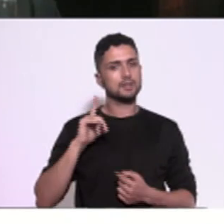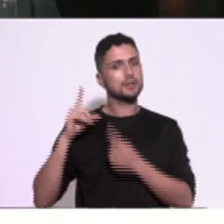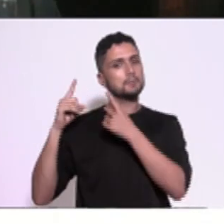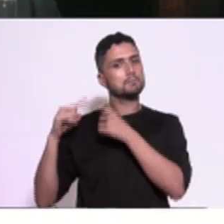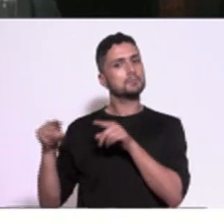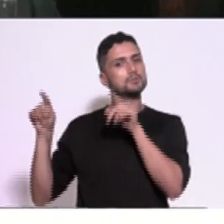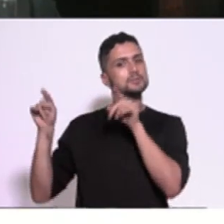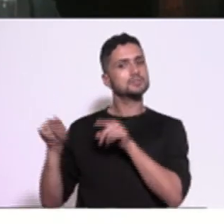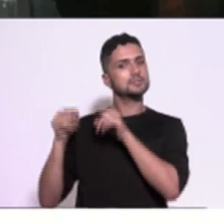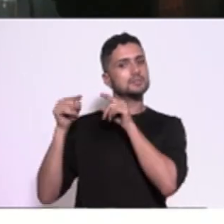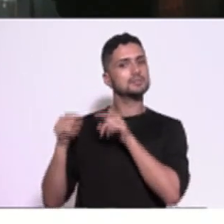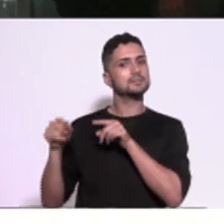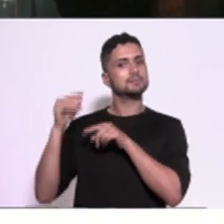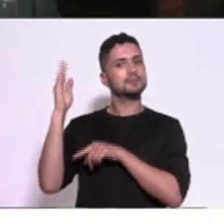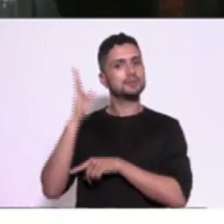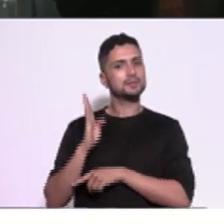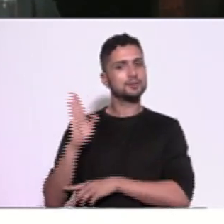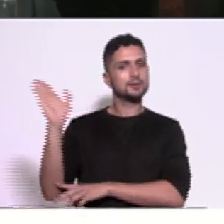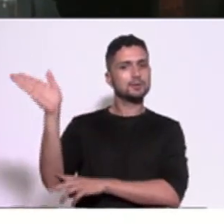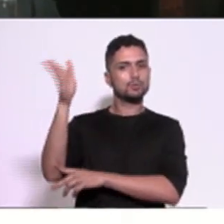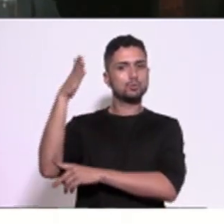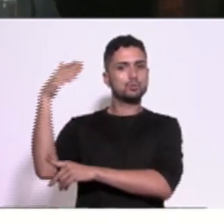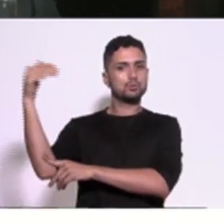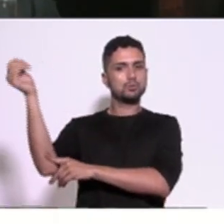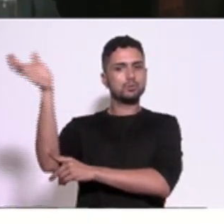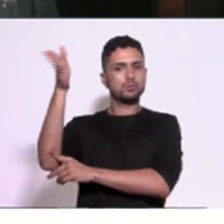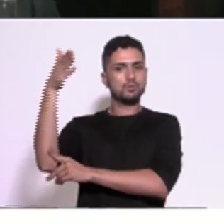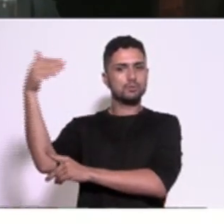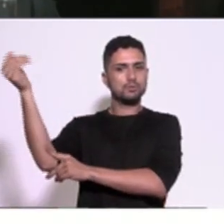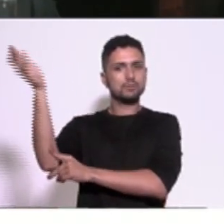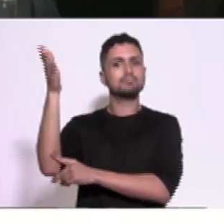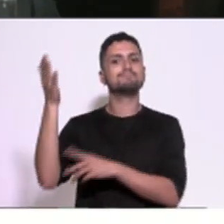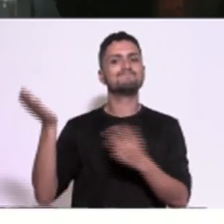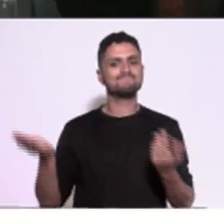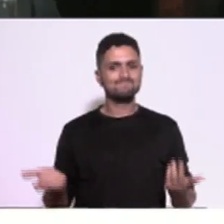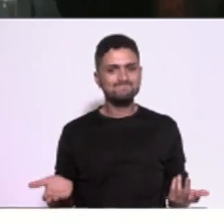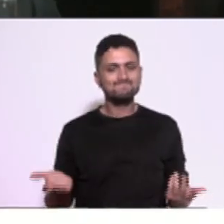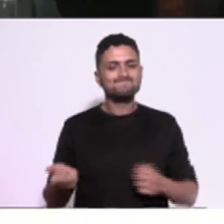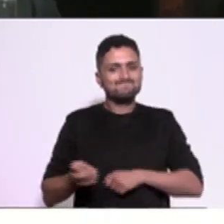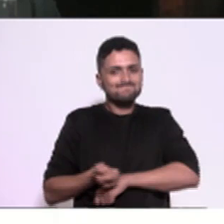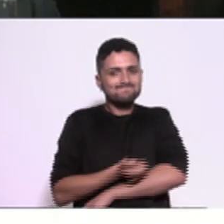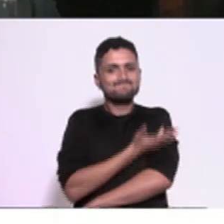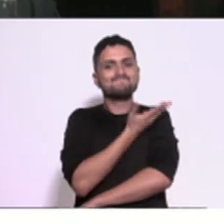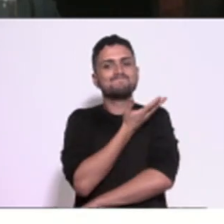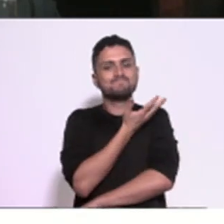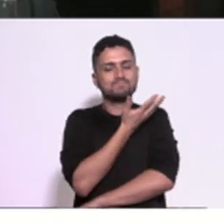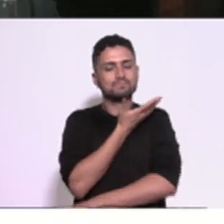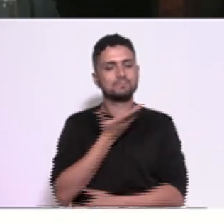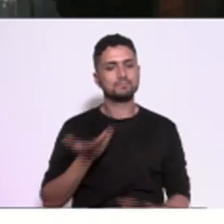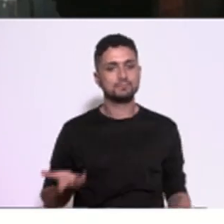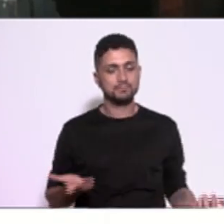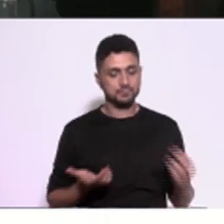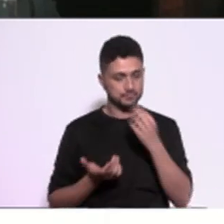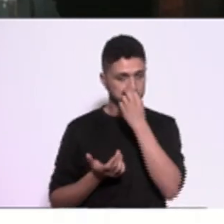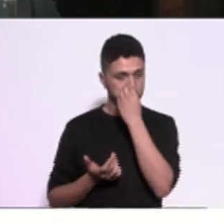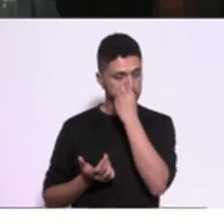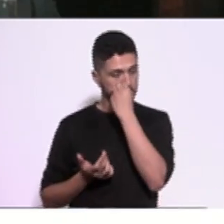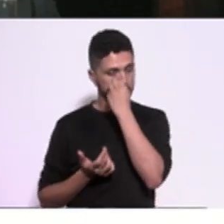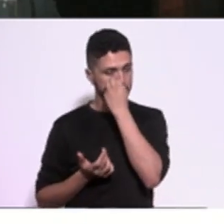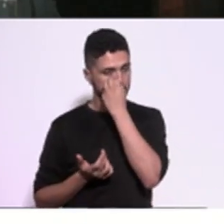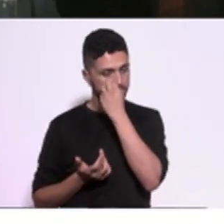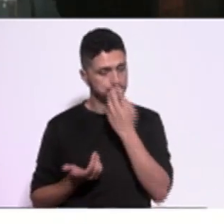nacional e ela tremula em nossos mastros. Mas queria